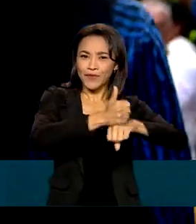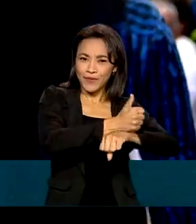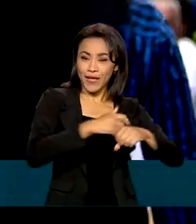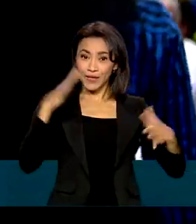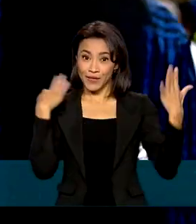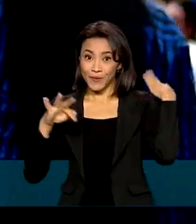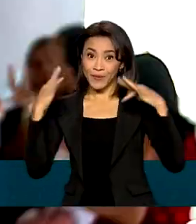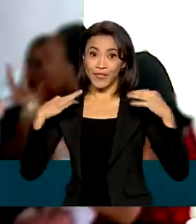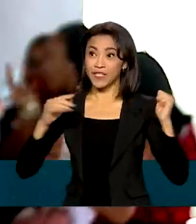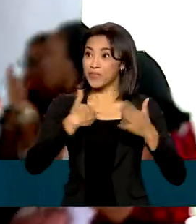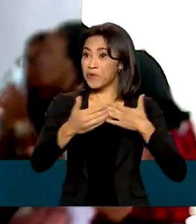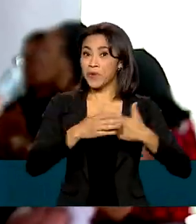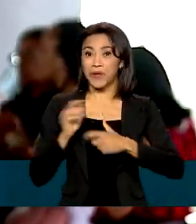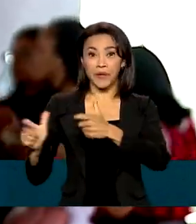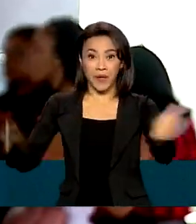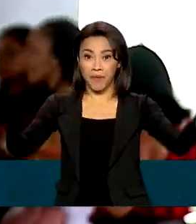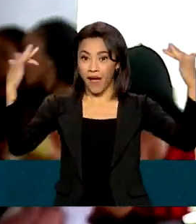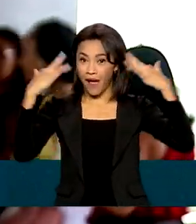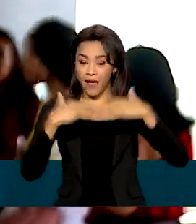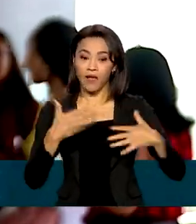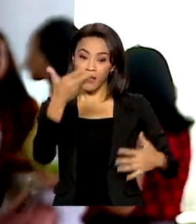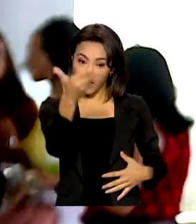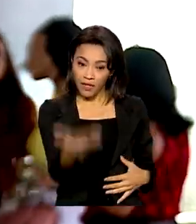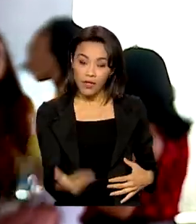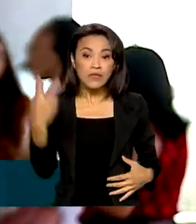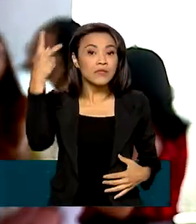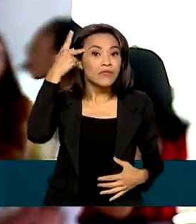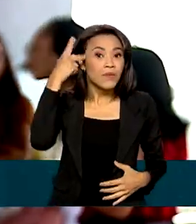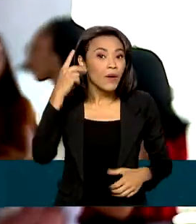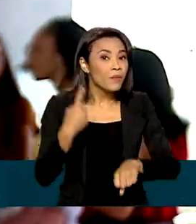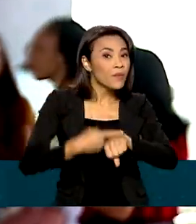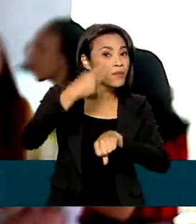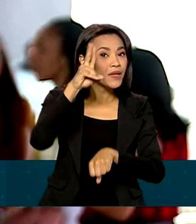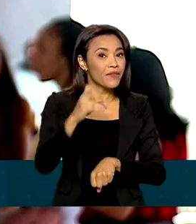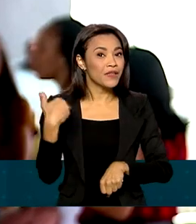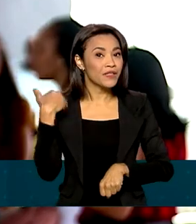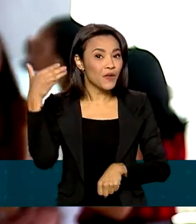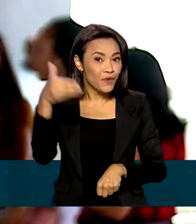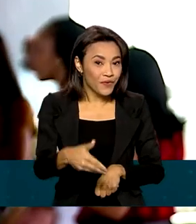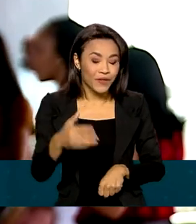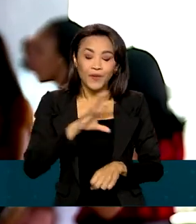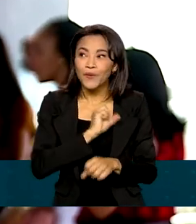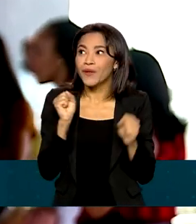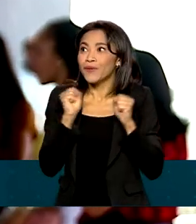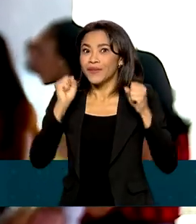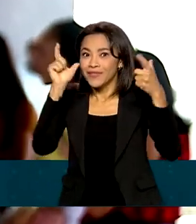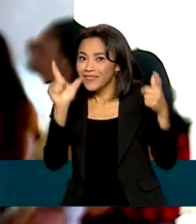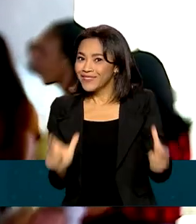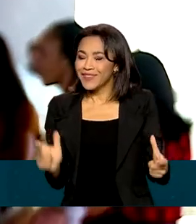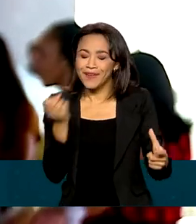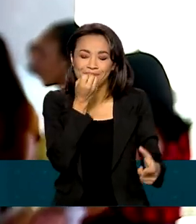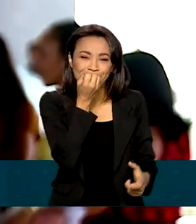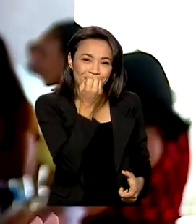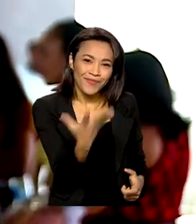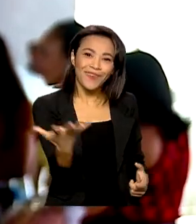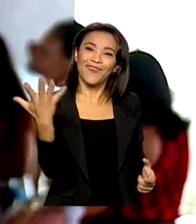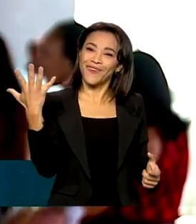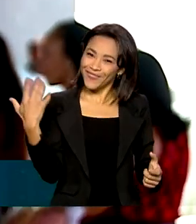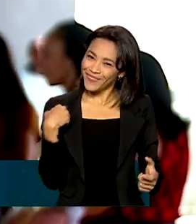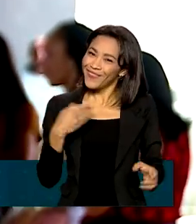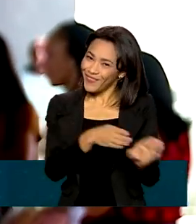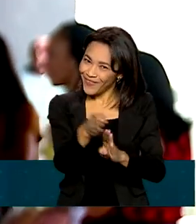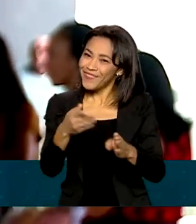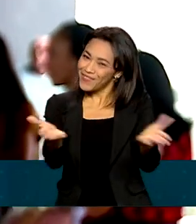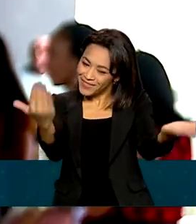de todo lugar. Eu sou de São Paulo, é a primeira vez que eu venho pra cá no São João e eu tô adorando esse lugar aqui. É muito bom e recomendo o